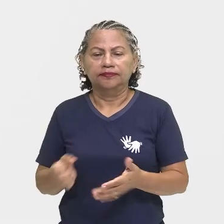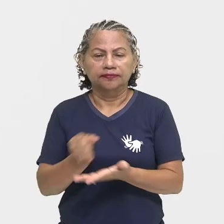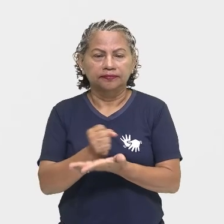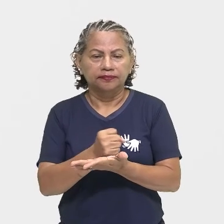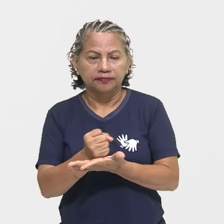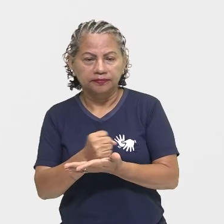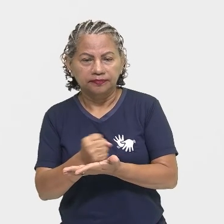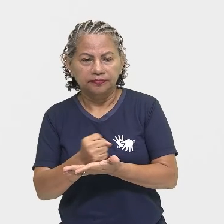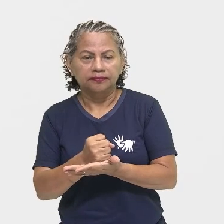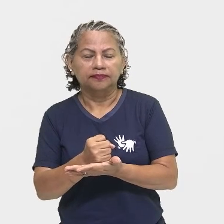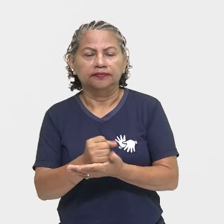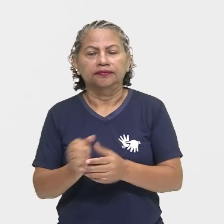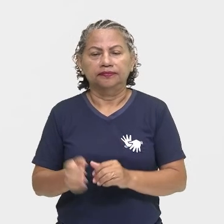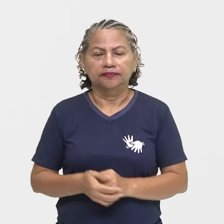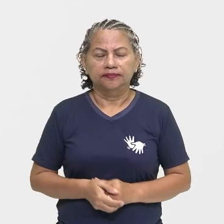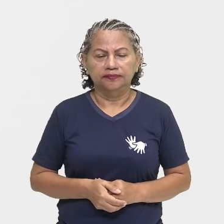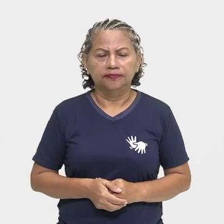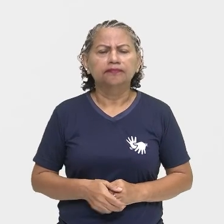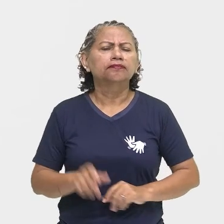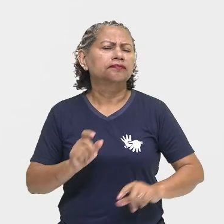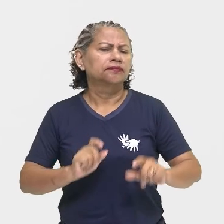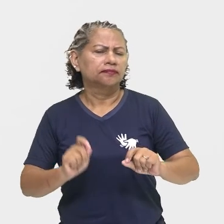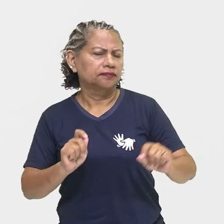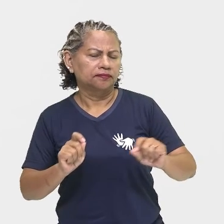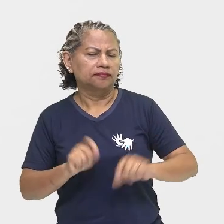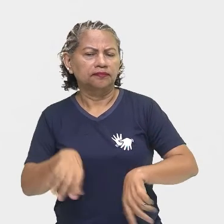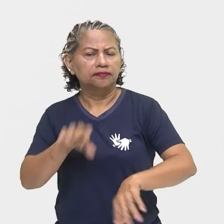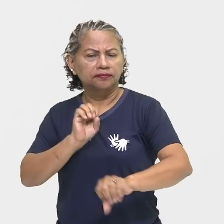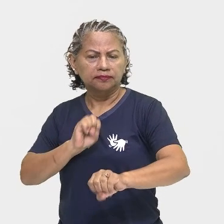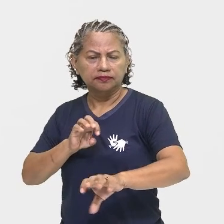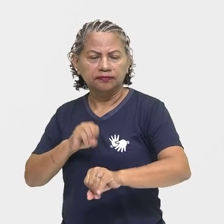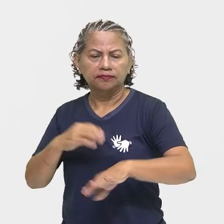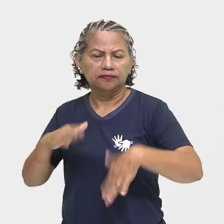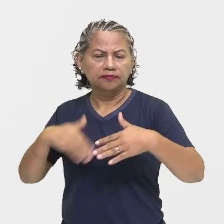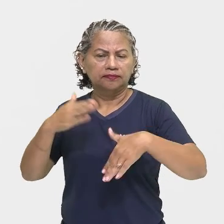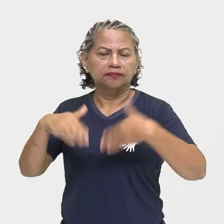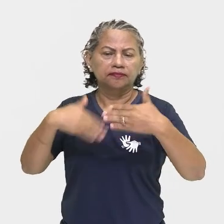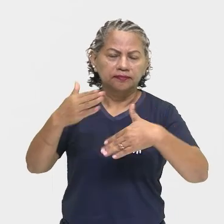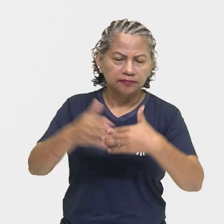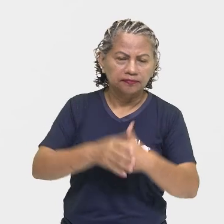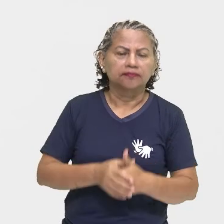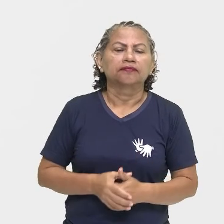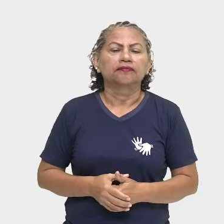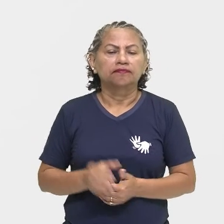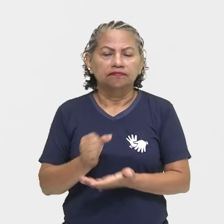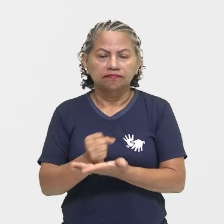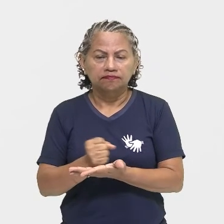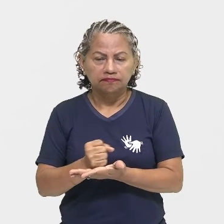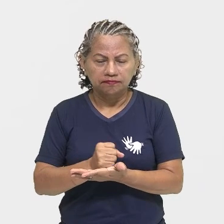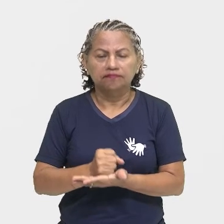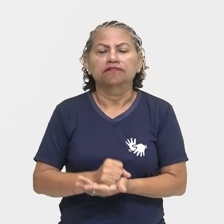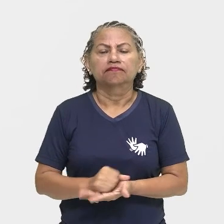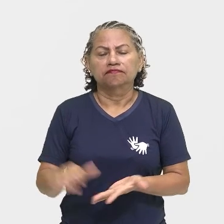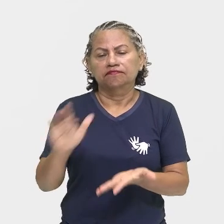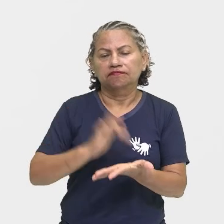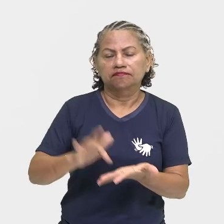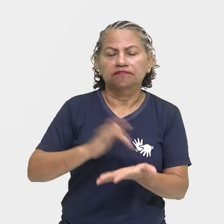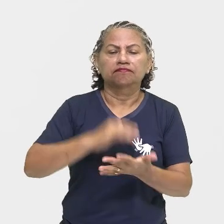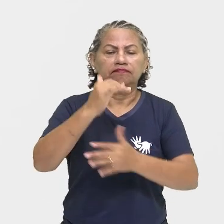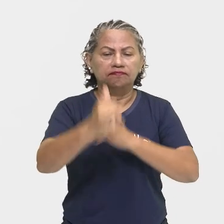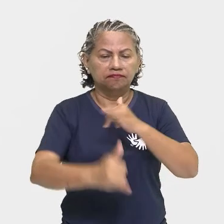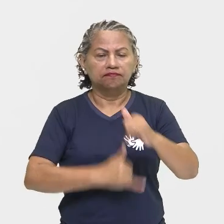gamificação. A gamificação. Na educação, o processo de gamificação, tanto analógica quanto digital, é